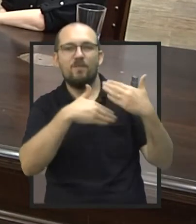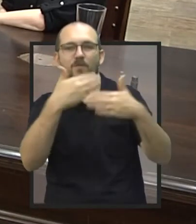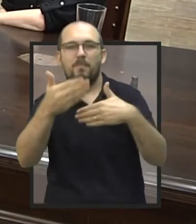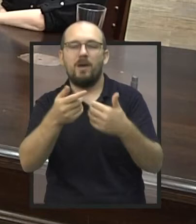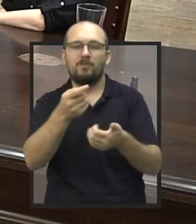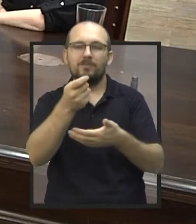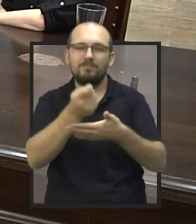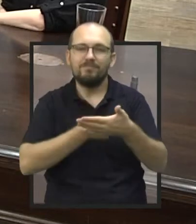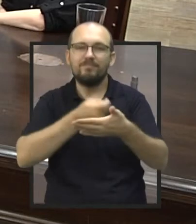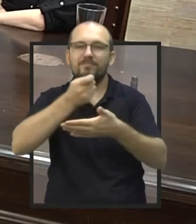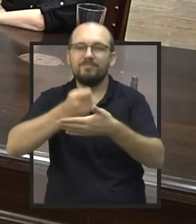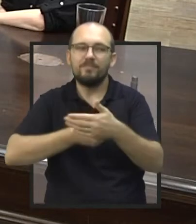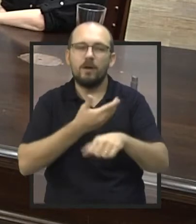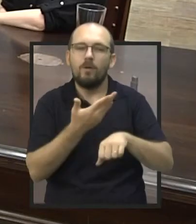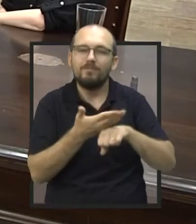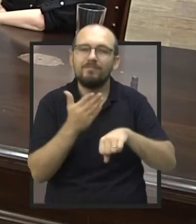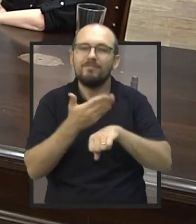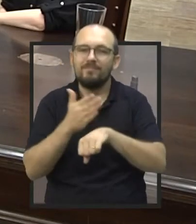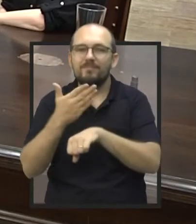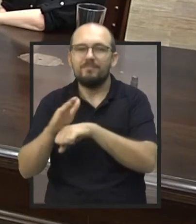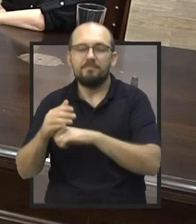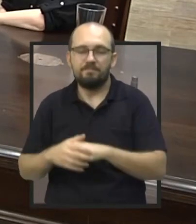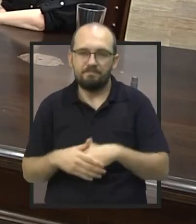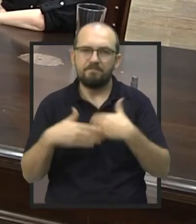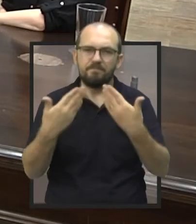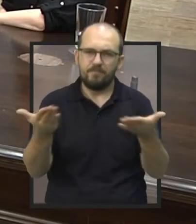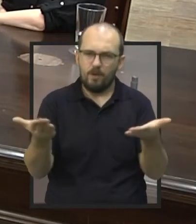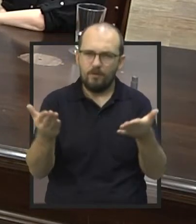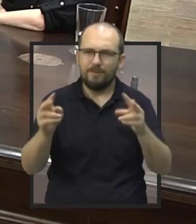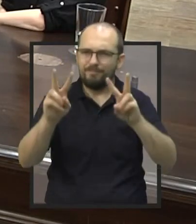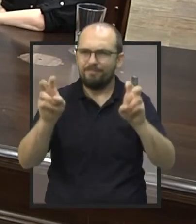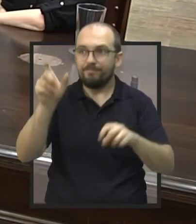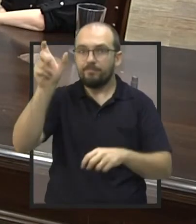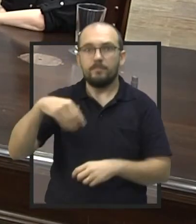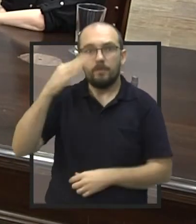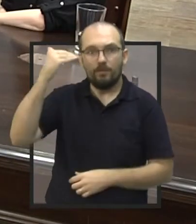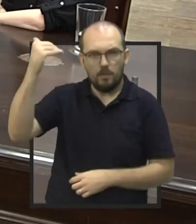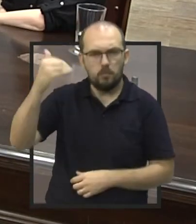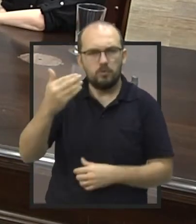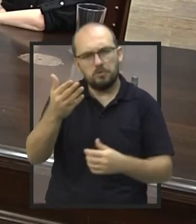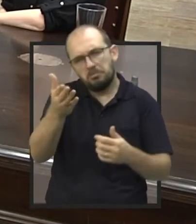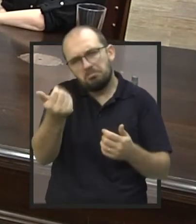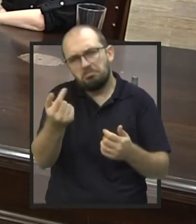acontece, a gente precisa lidar com isso. E a gente vai lidar com isso o resto da vida, né? Quem escreve. Então eu acho que a gente não pode se paralisar por conta disso. Inclusive nas